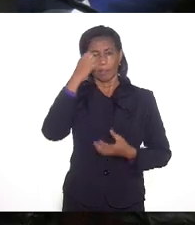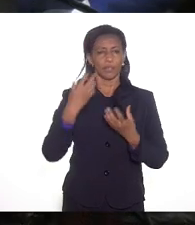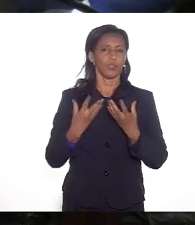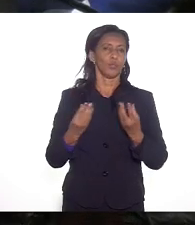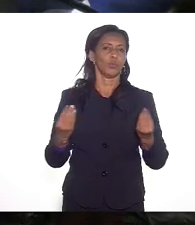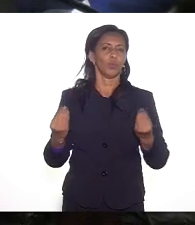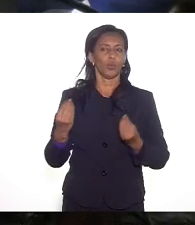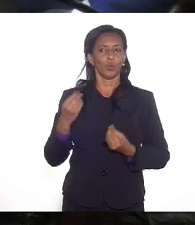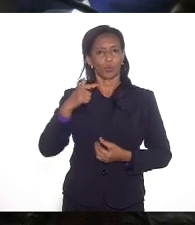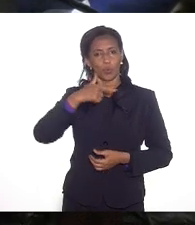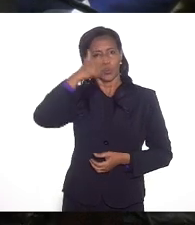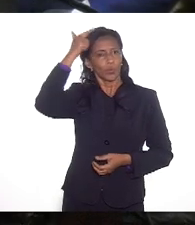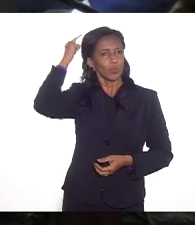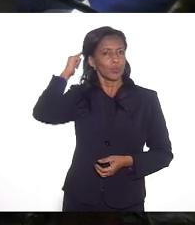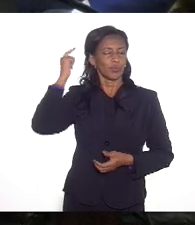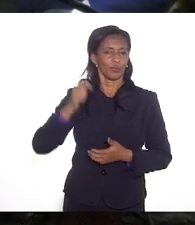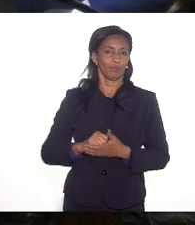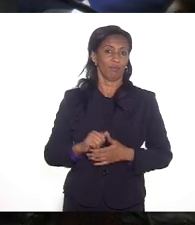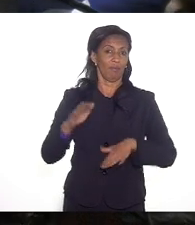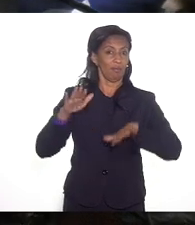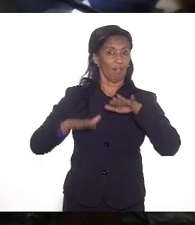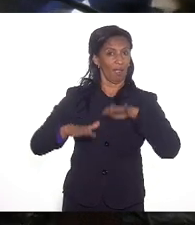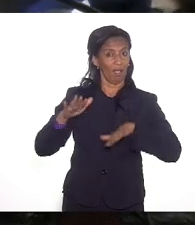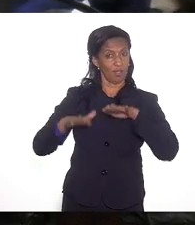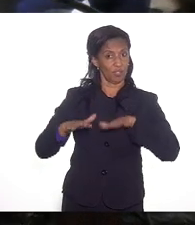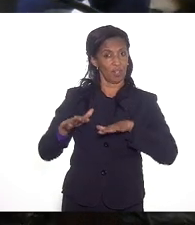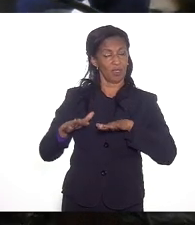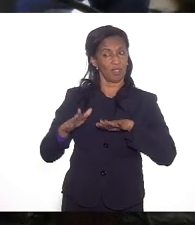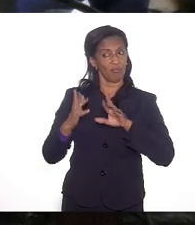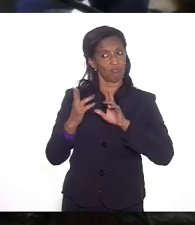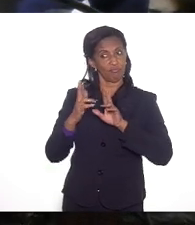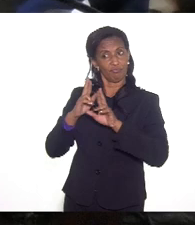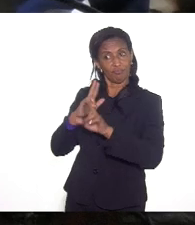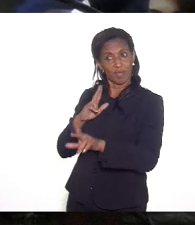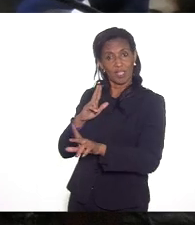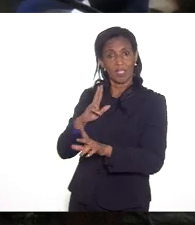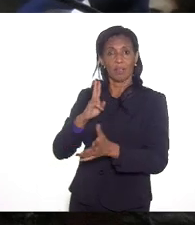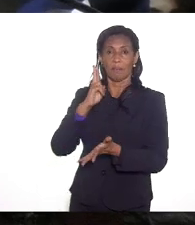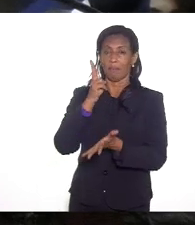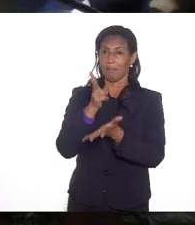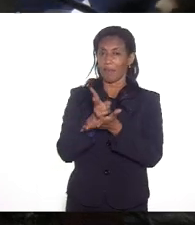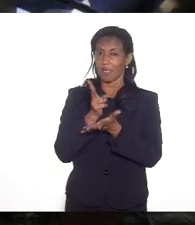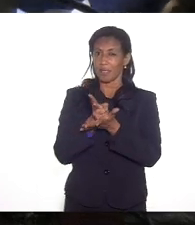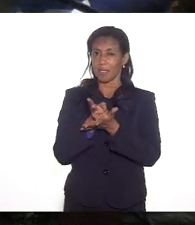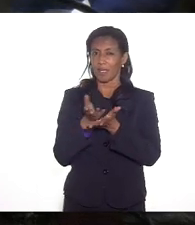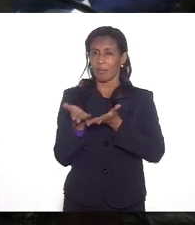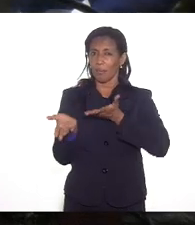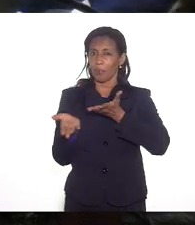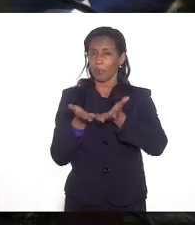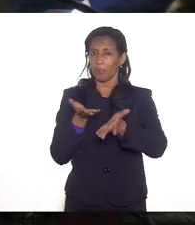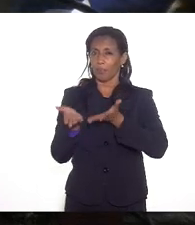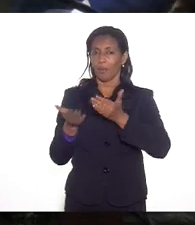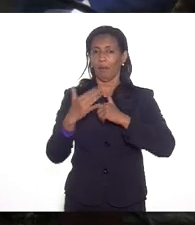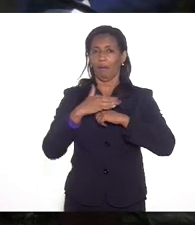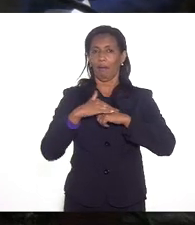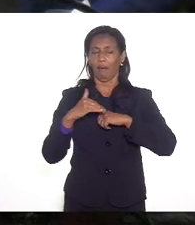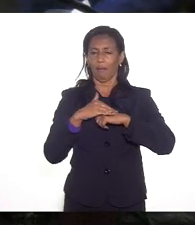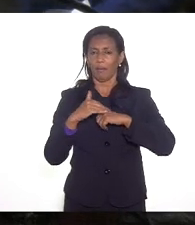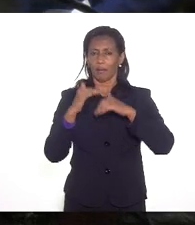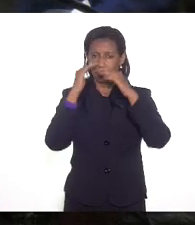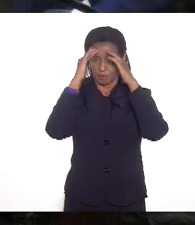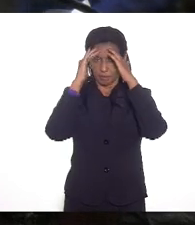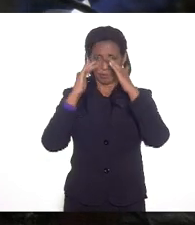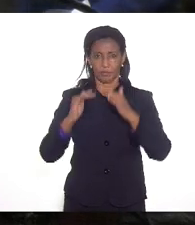muito bom doutor da escola às vezes divergindo mas sempre de uma forma carinhosa e respeitosa